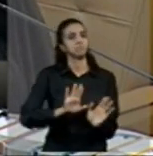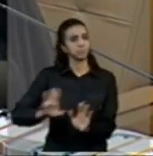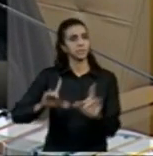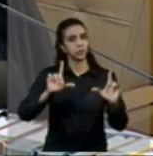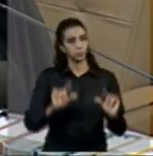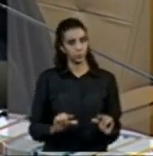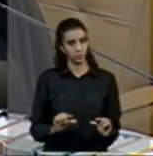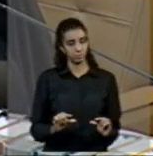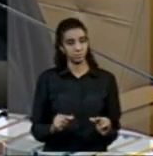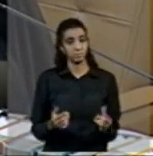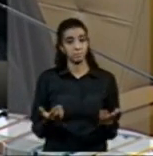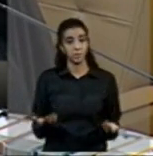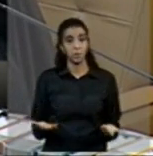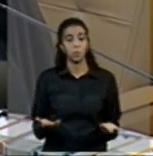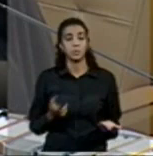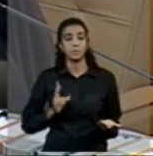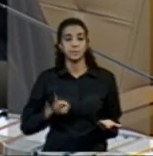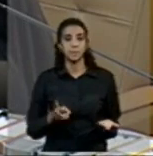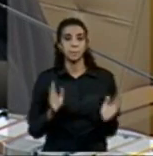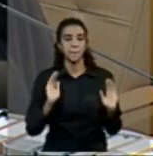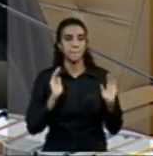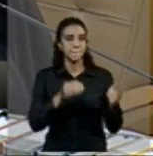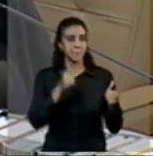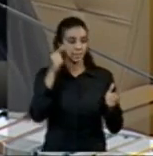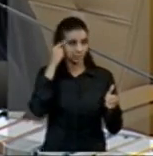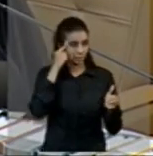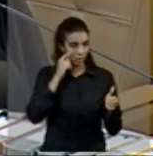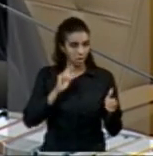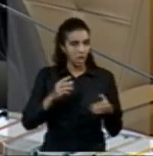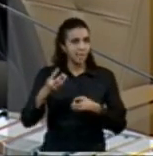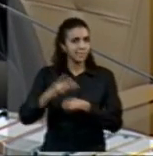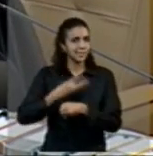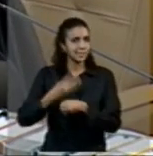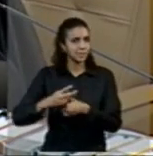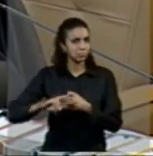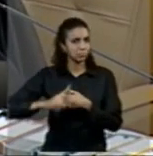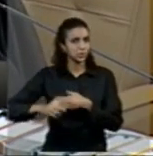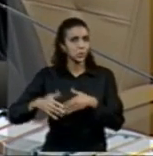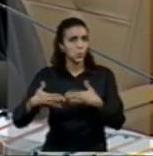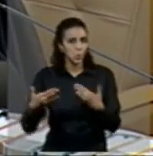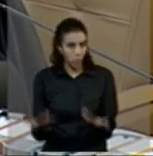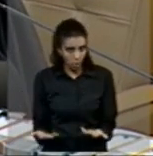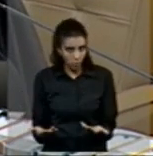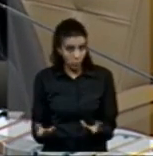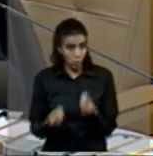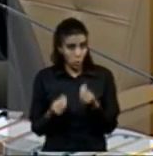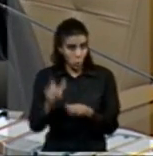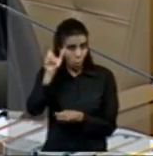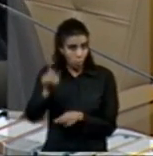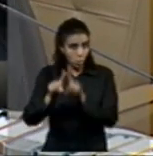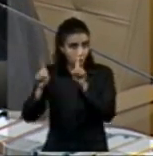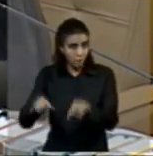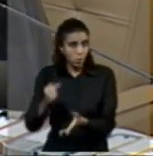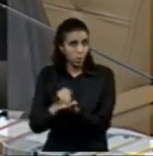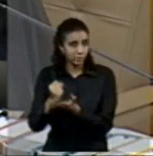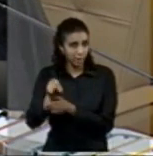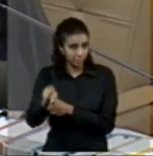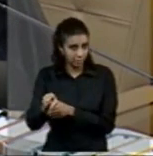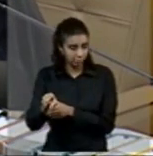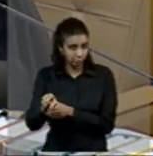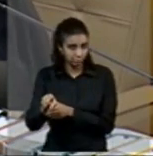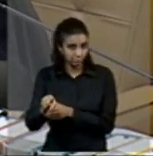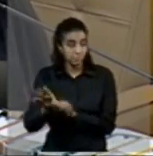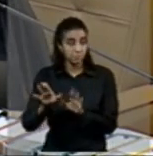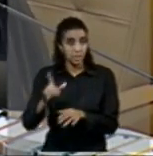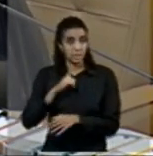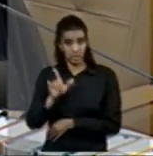perspectiva centrada nos impactos da terceirização em relação à exploração da força de trabalho. Os autores